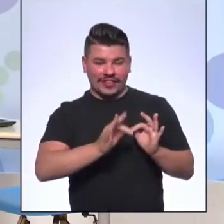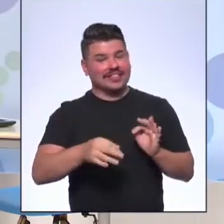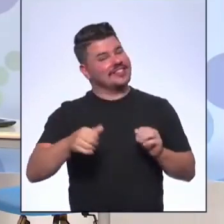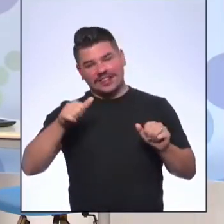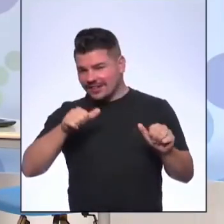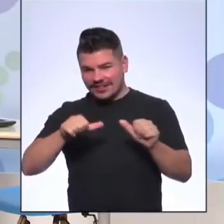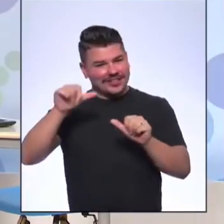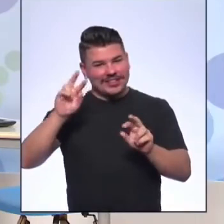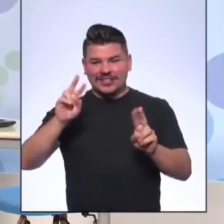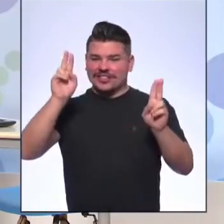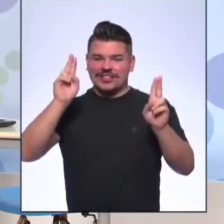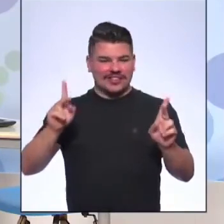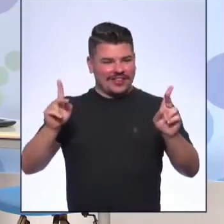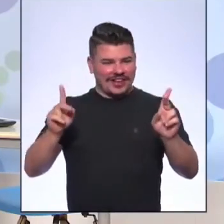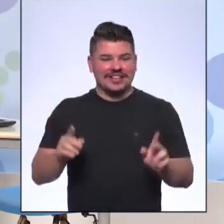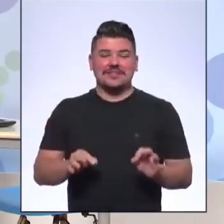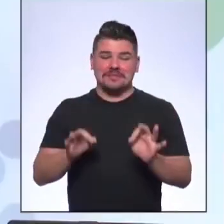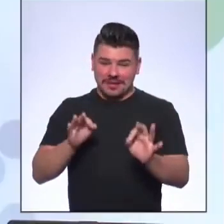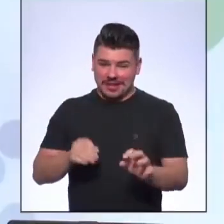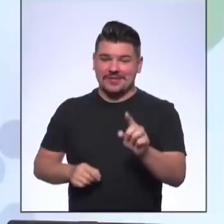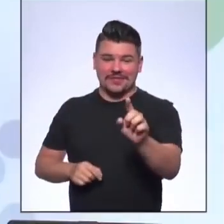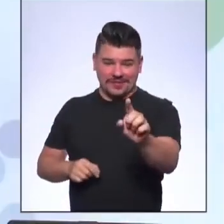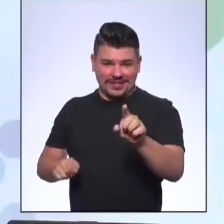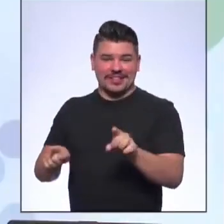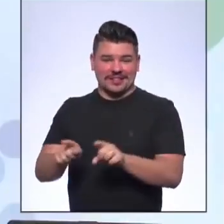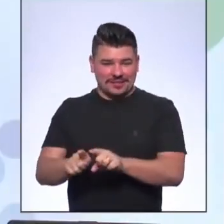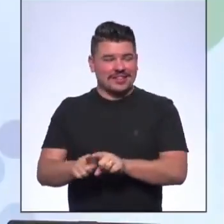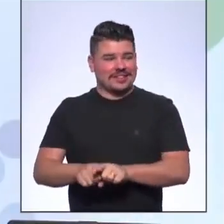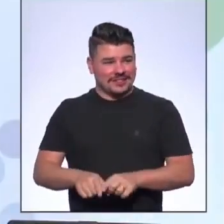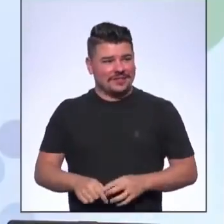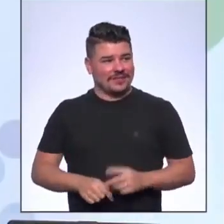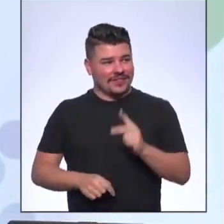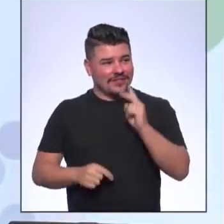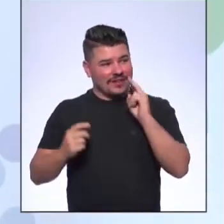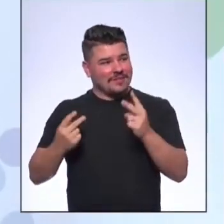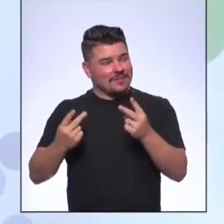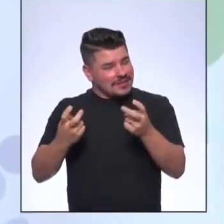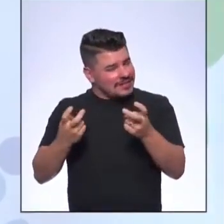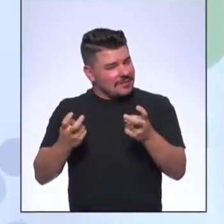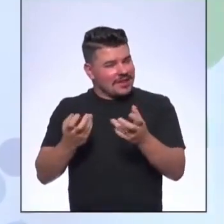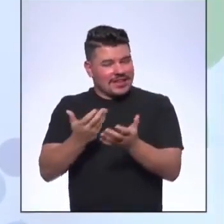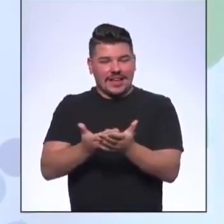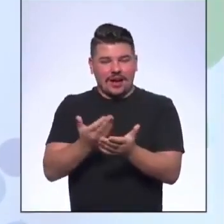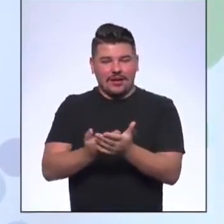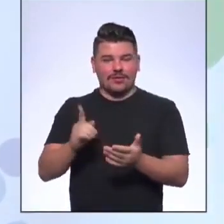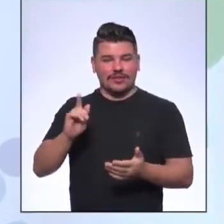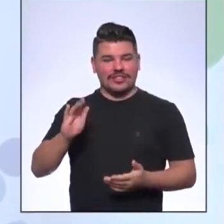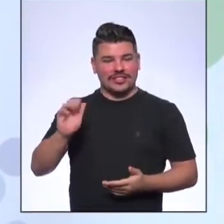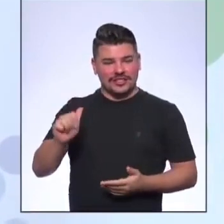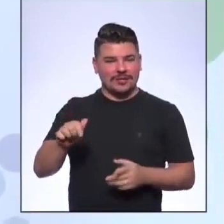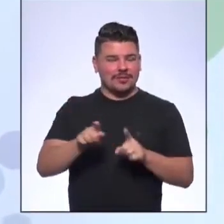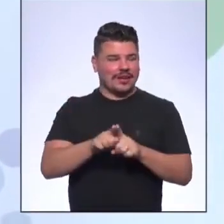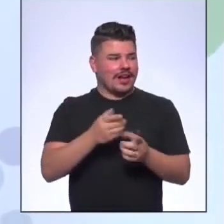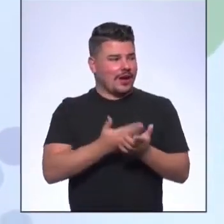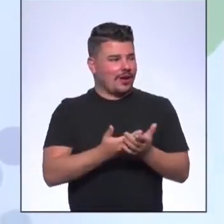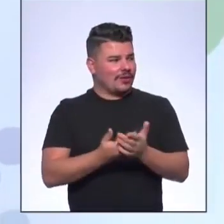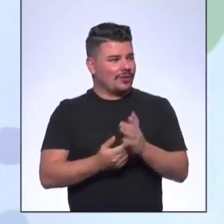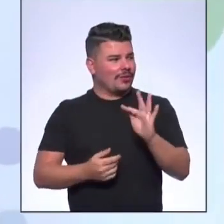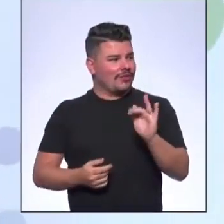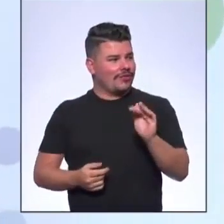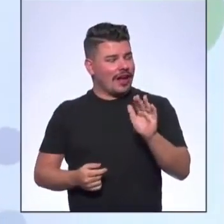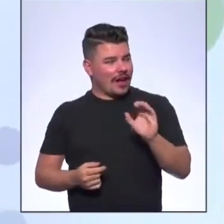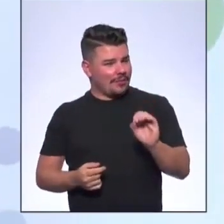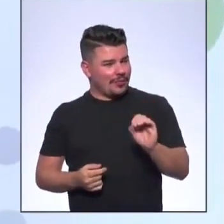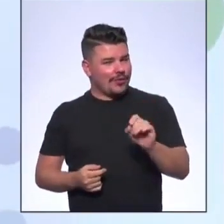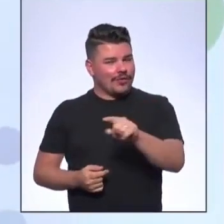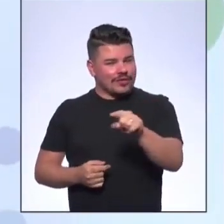Nunca mais, nem física, nem você ser o mesmo, né? Você vai ver que depois das aulas do Giba e do Fábio, né? Você vai modificar muito,